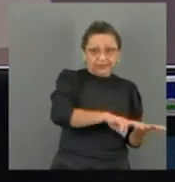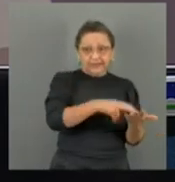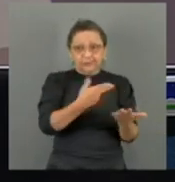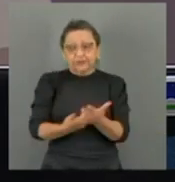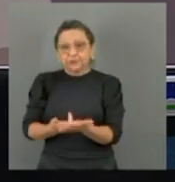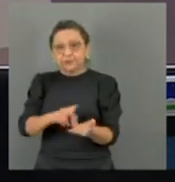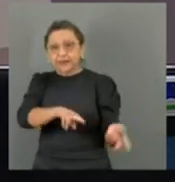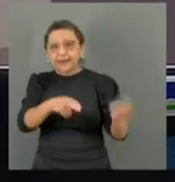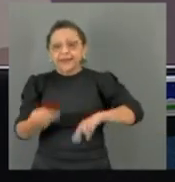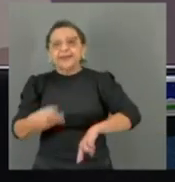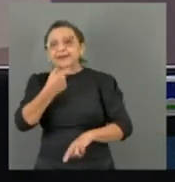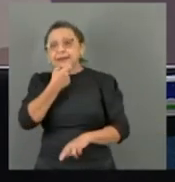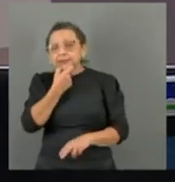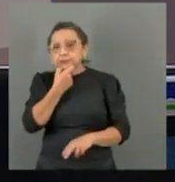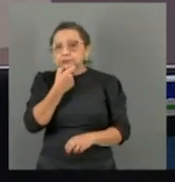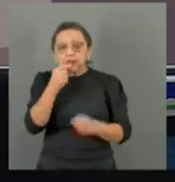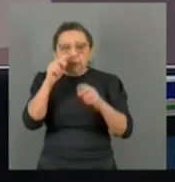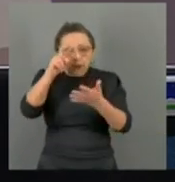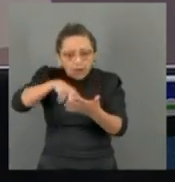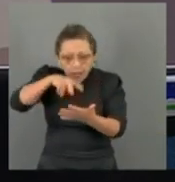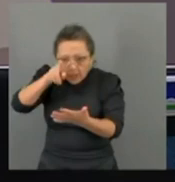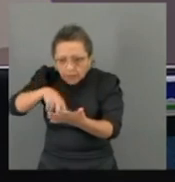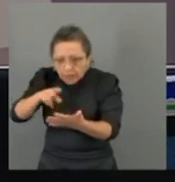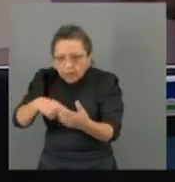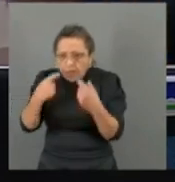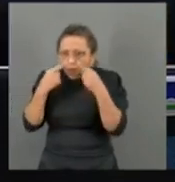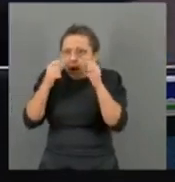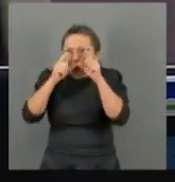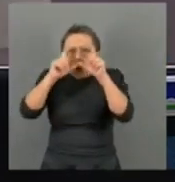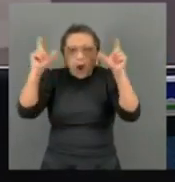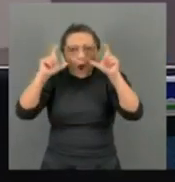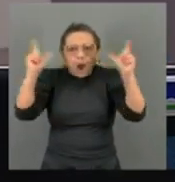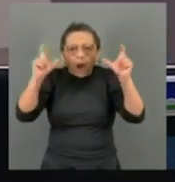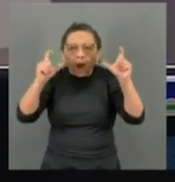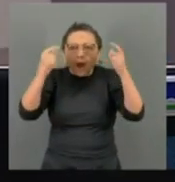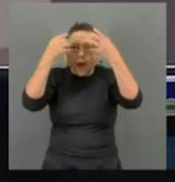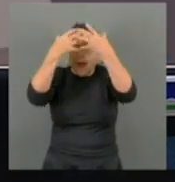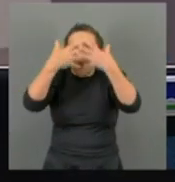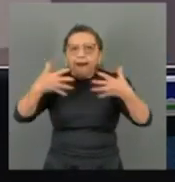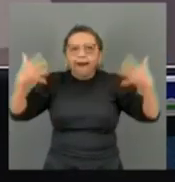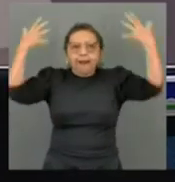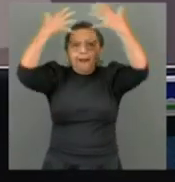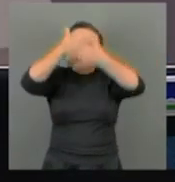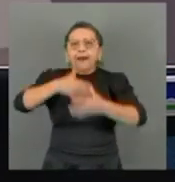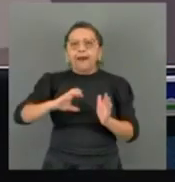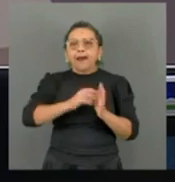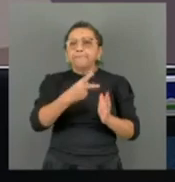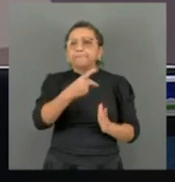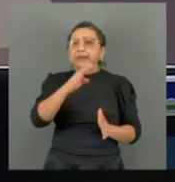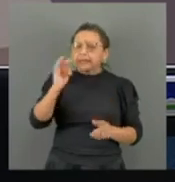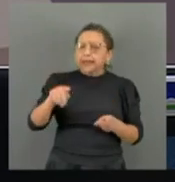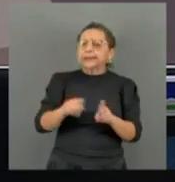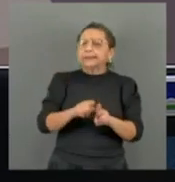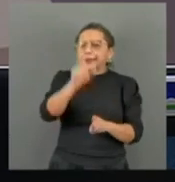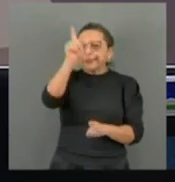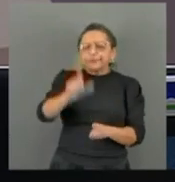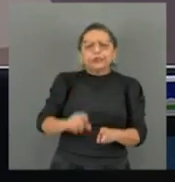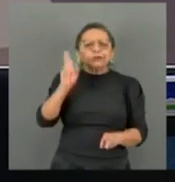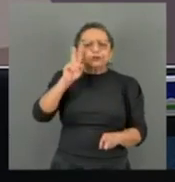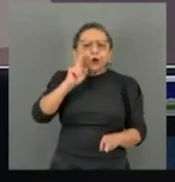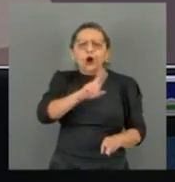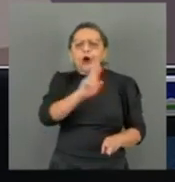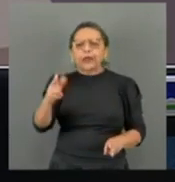fiquei totalmente enamorado no PT e com a figura de Lula, e também eu tinha